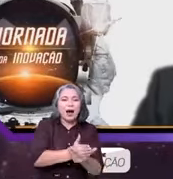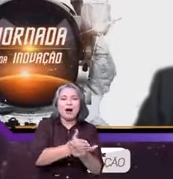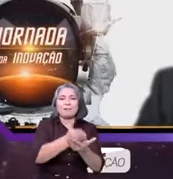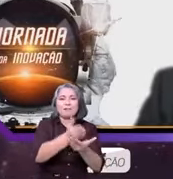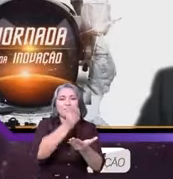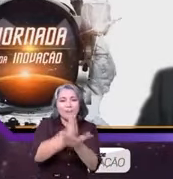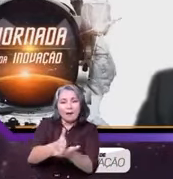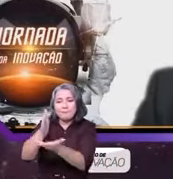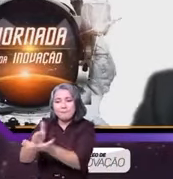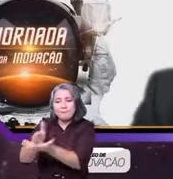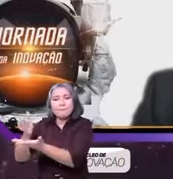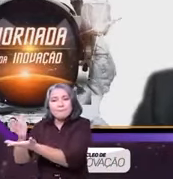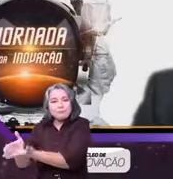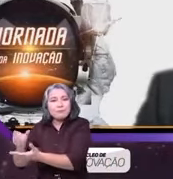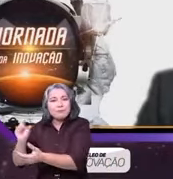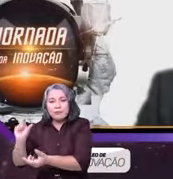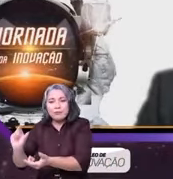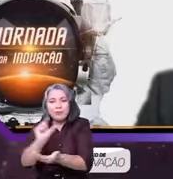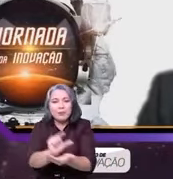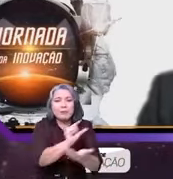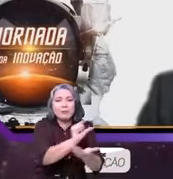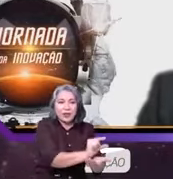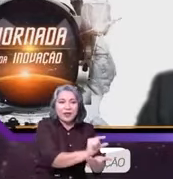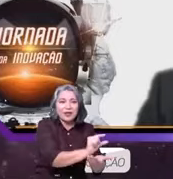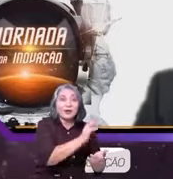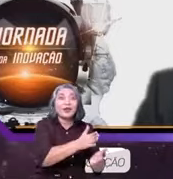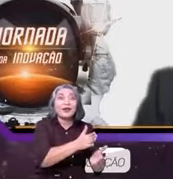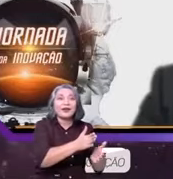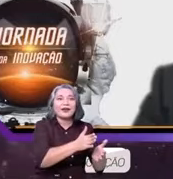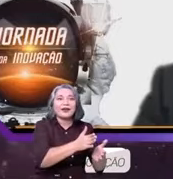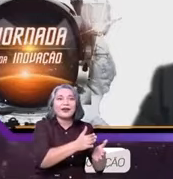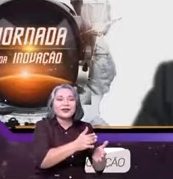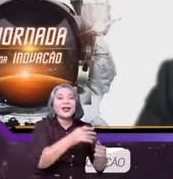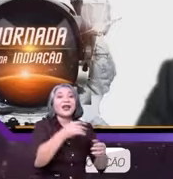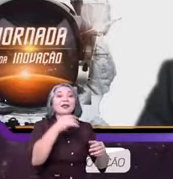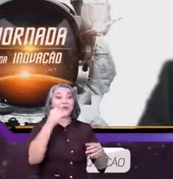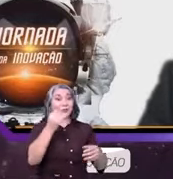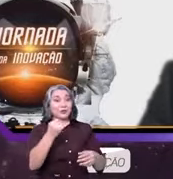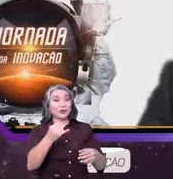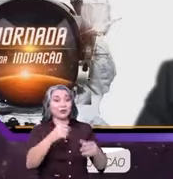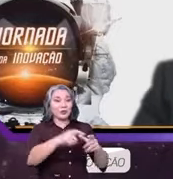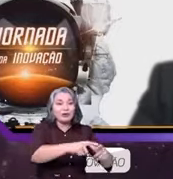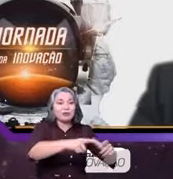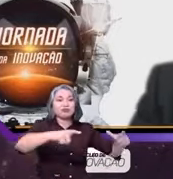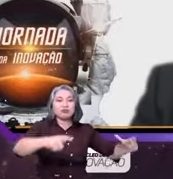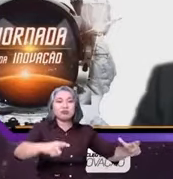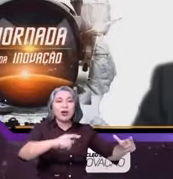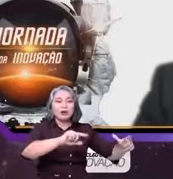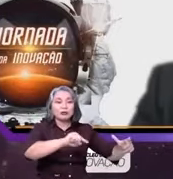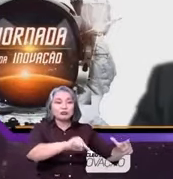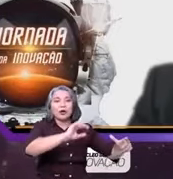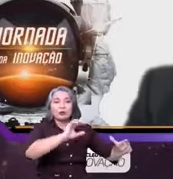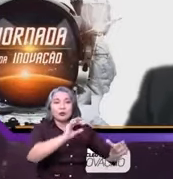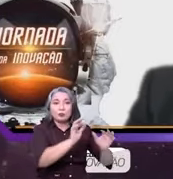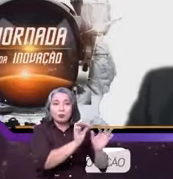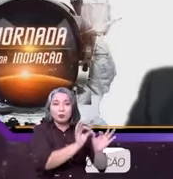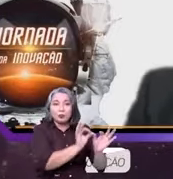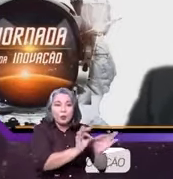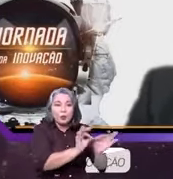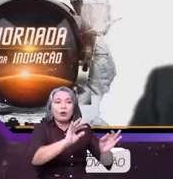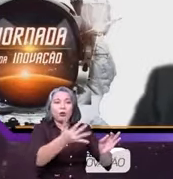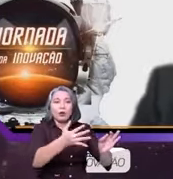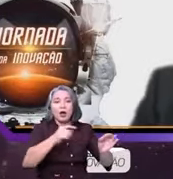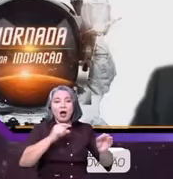menores, e pedaços que tenham todas essas etapas, desde a ideia, do desenho, da execução